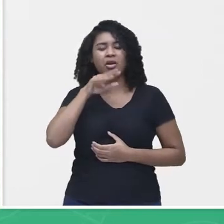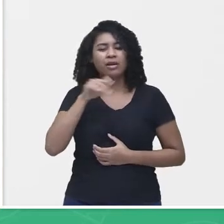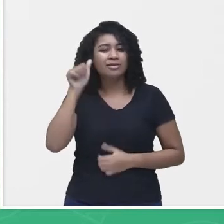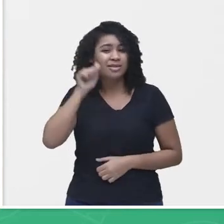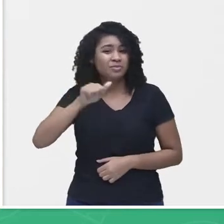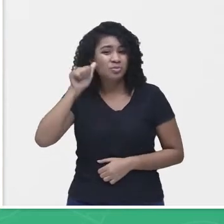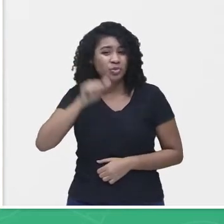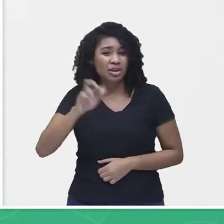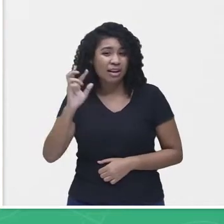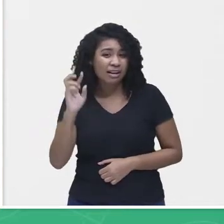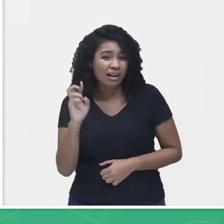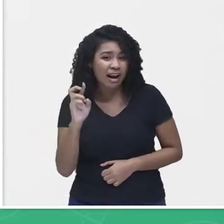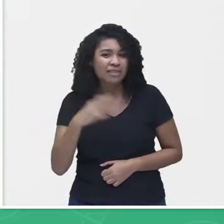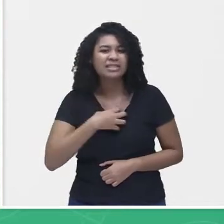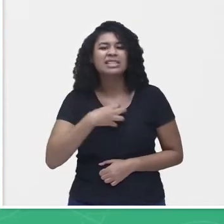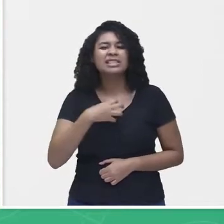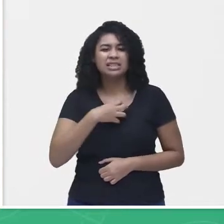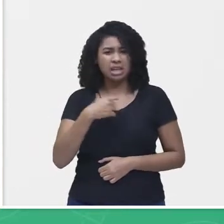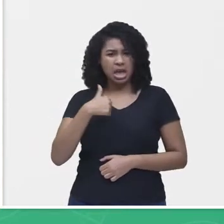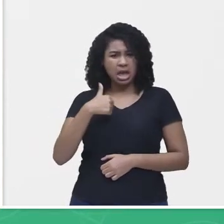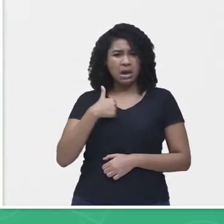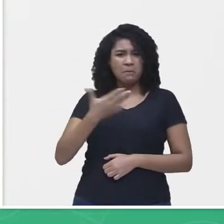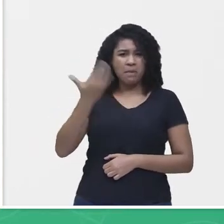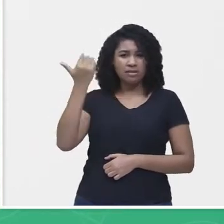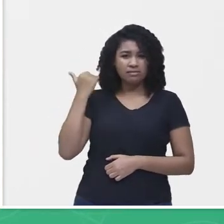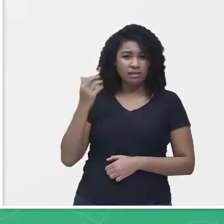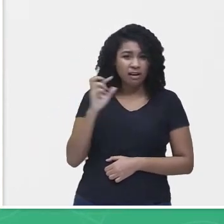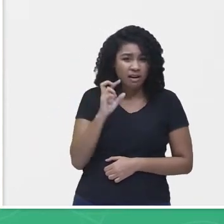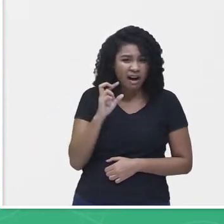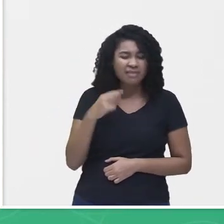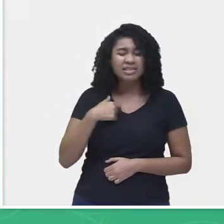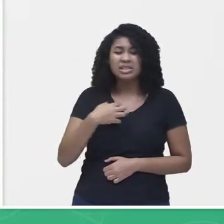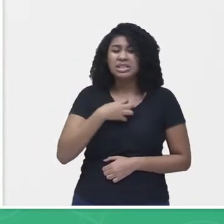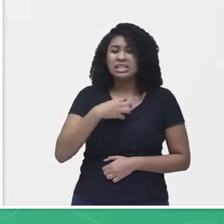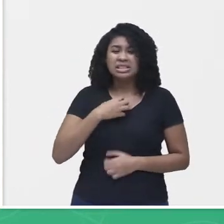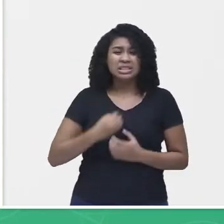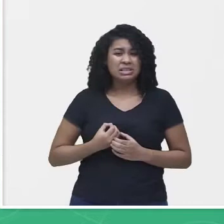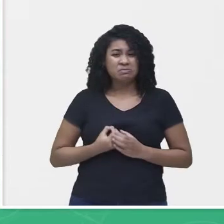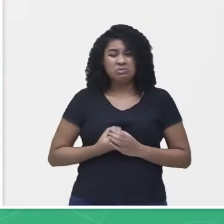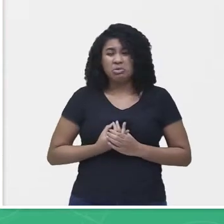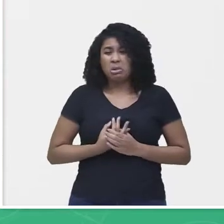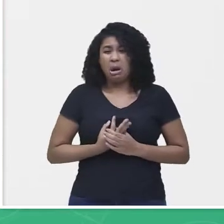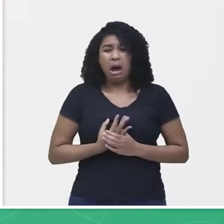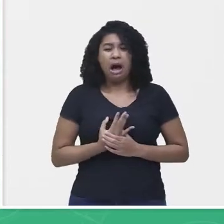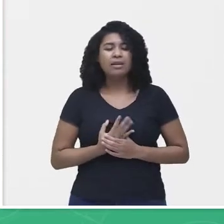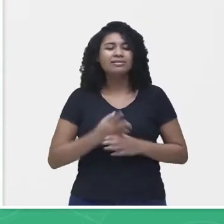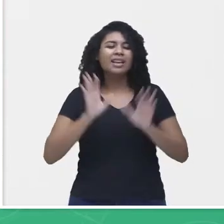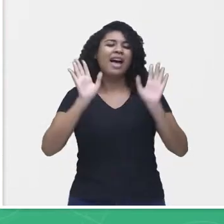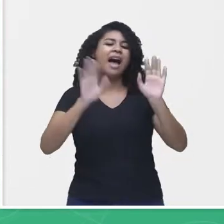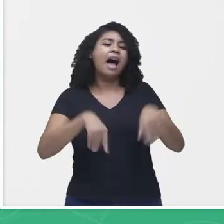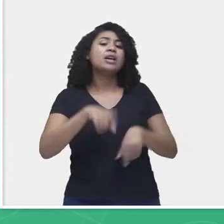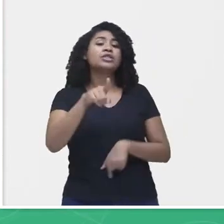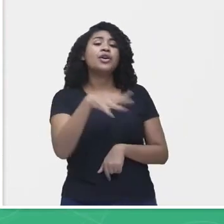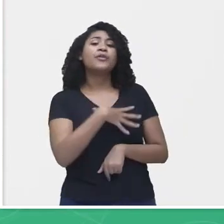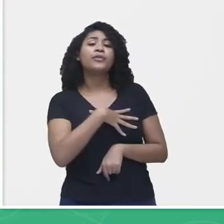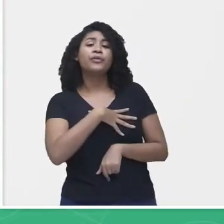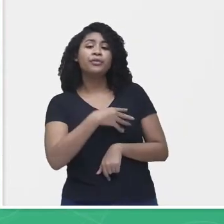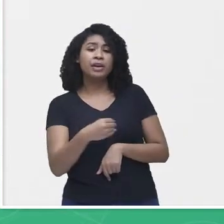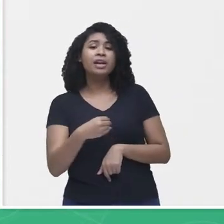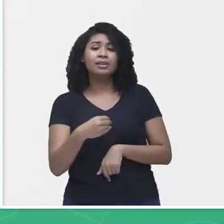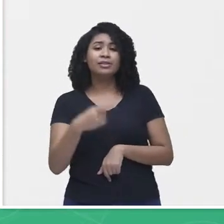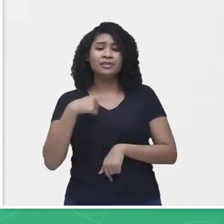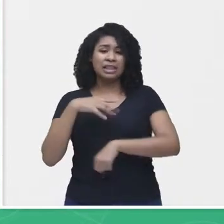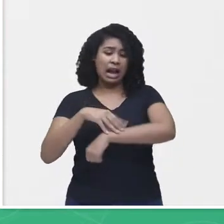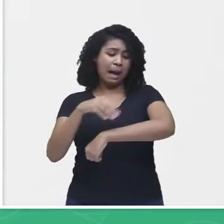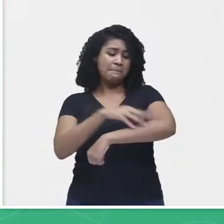sentem bastante azia. Eu senti muita azia na gravidez. E aí falavam para mim, é porque seu filho vai ser cabeludo. E realmente,